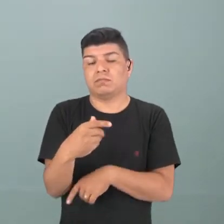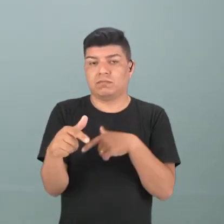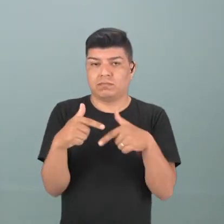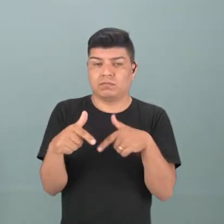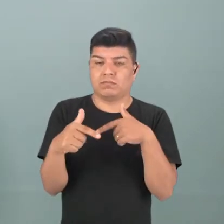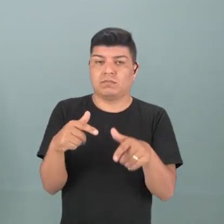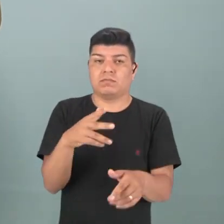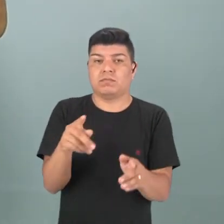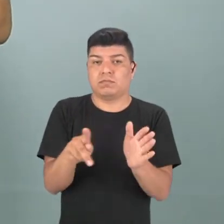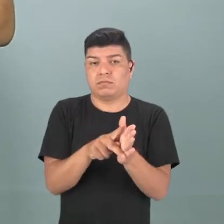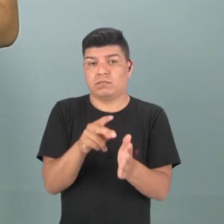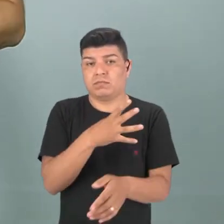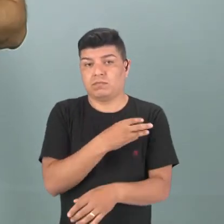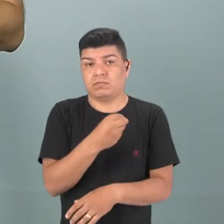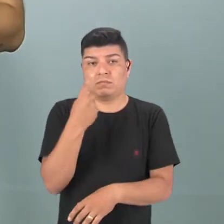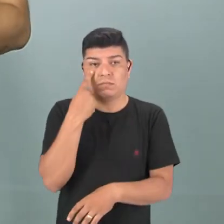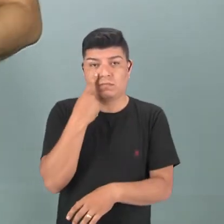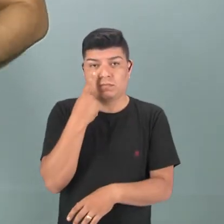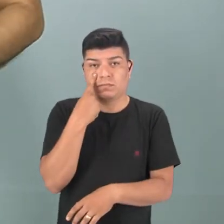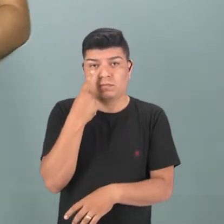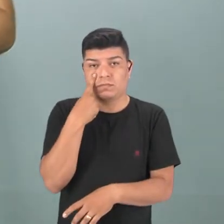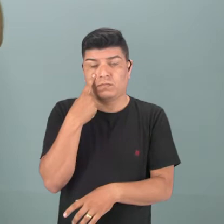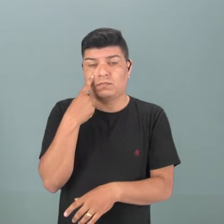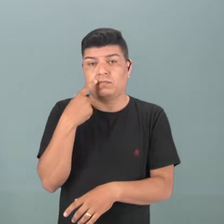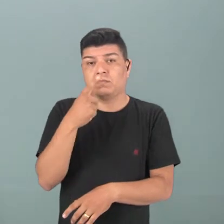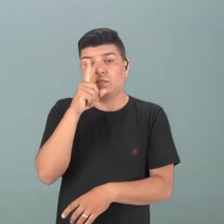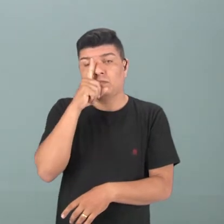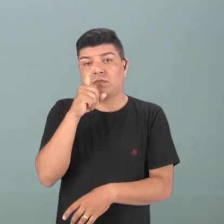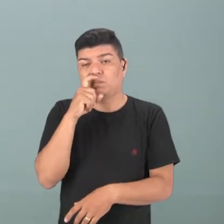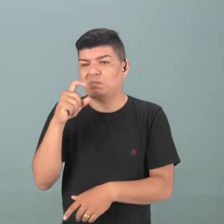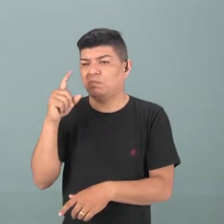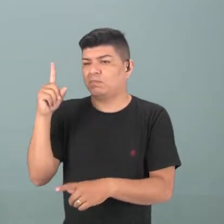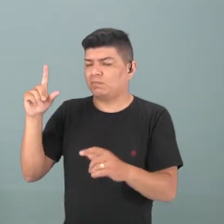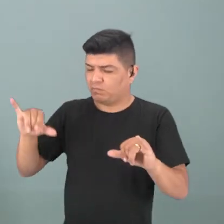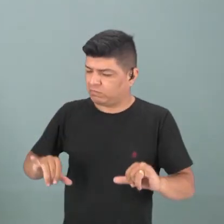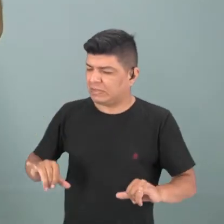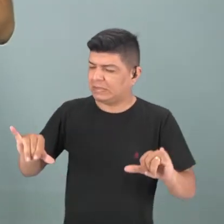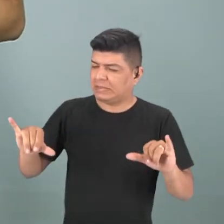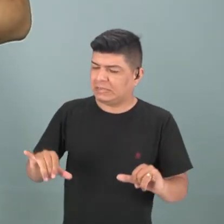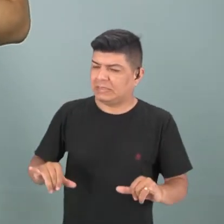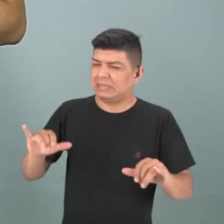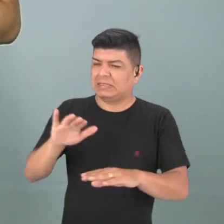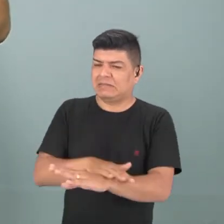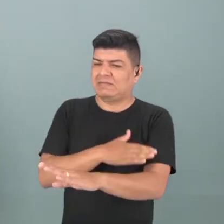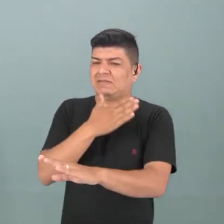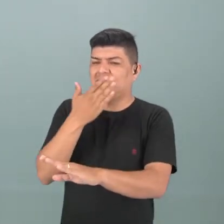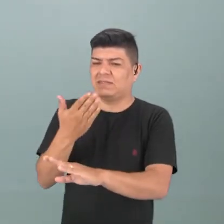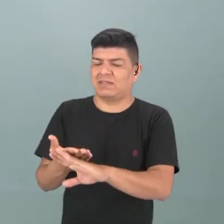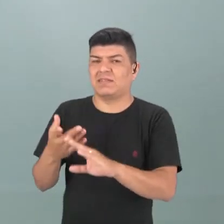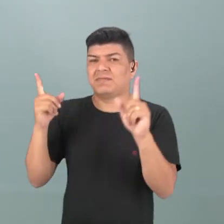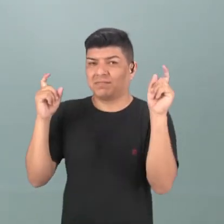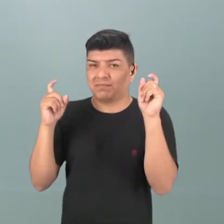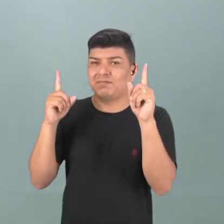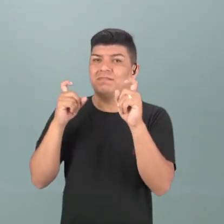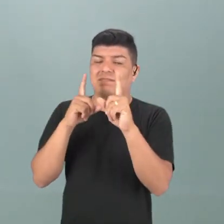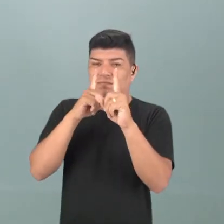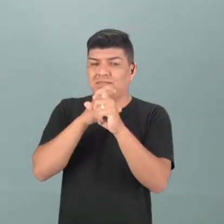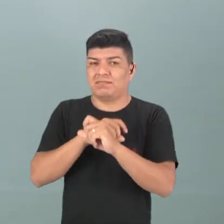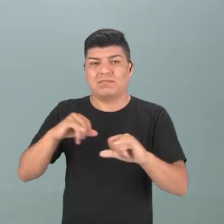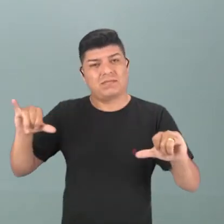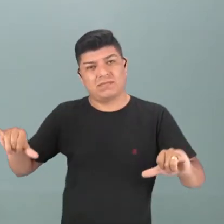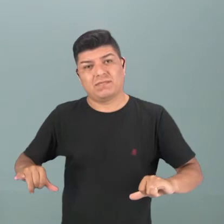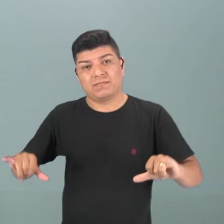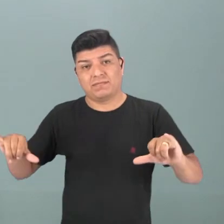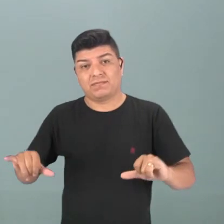trabalhos. Os próprios filhos viam os pais sofrendo ali, trabalhando duro, de sol a sol, né? Porque quem aqui